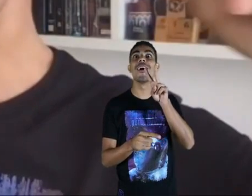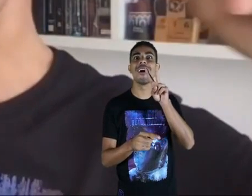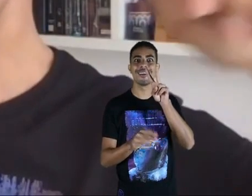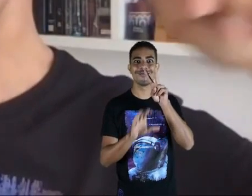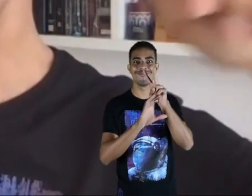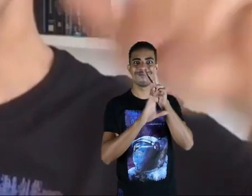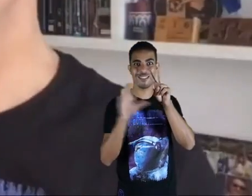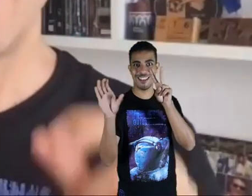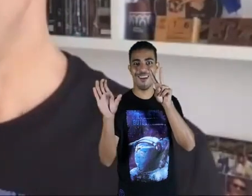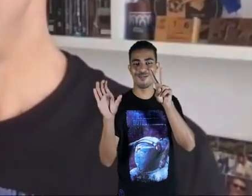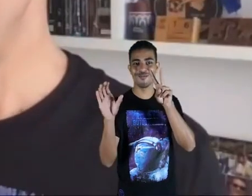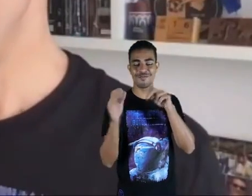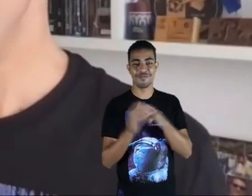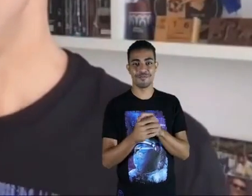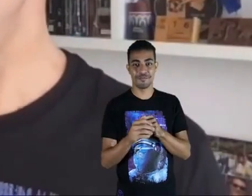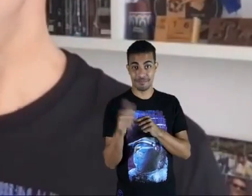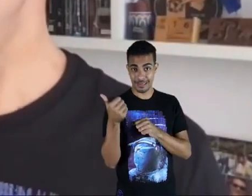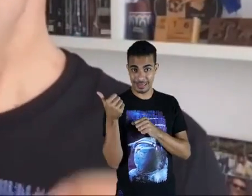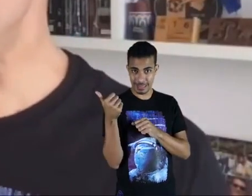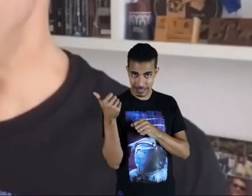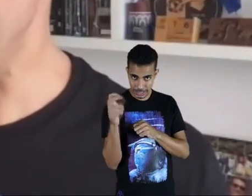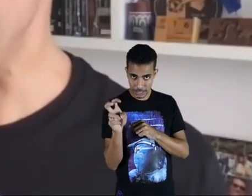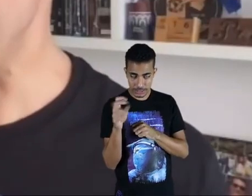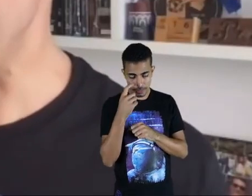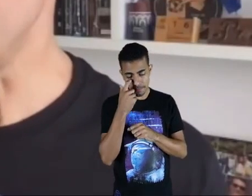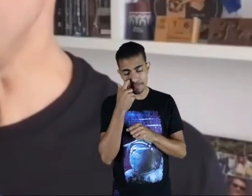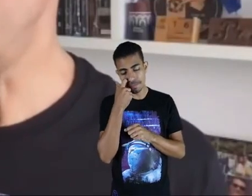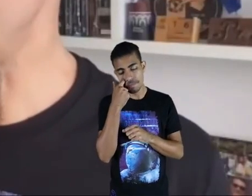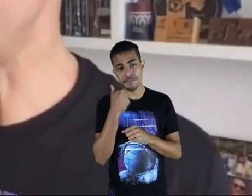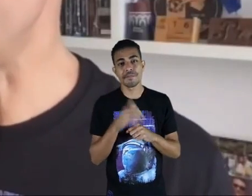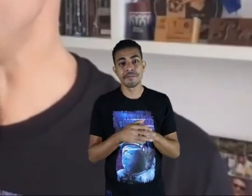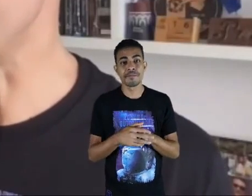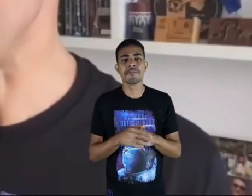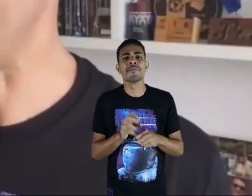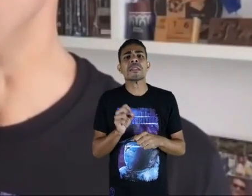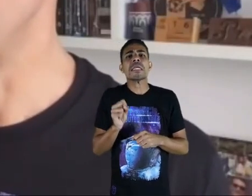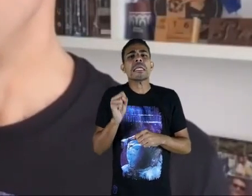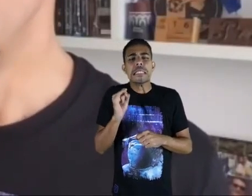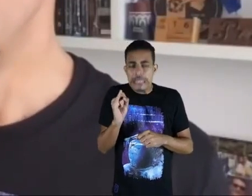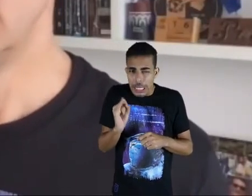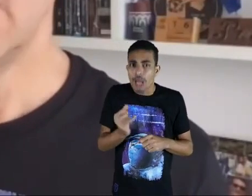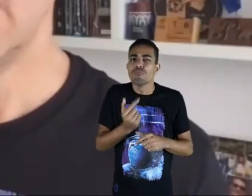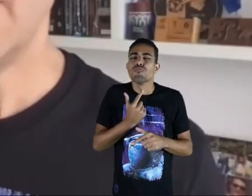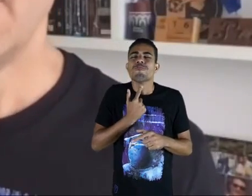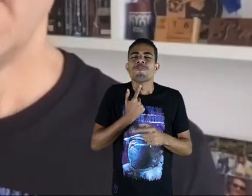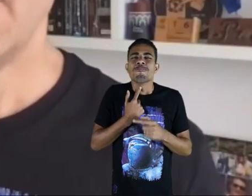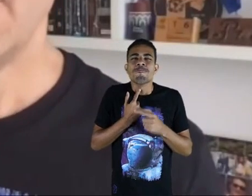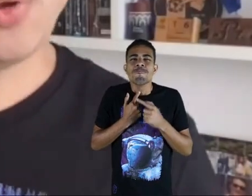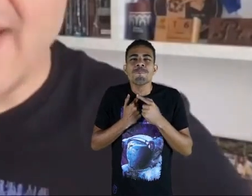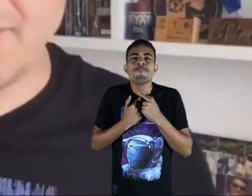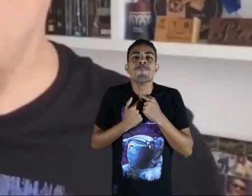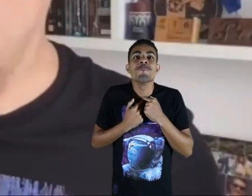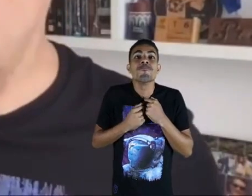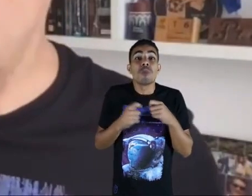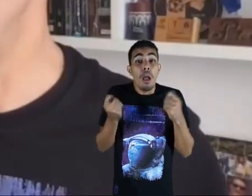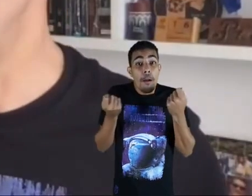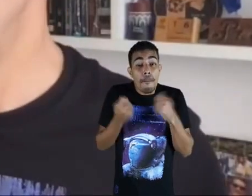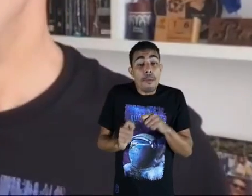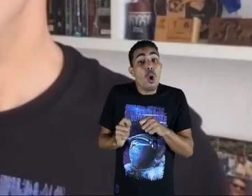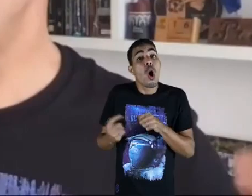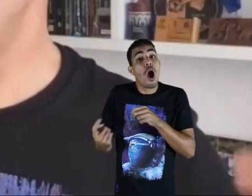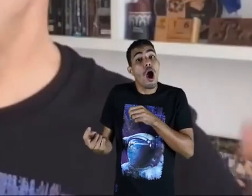céu. 15. Se eles tivessem desejado, poderiam ter